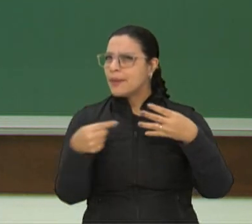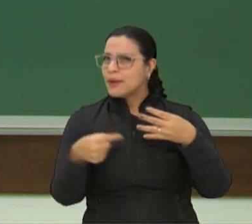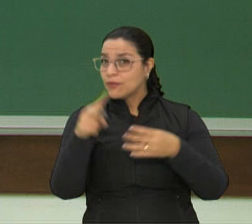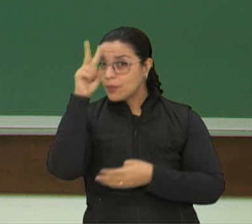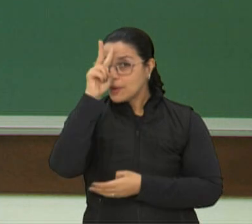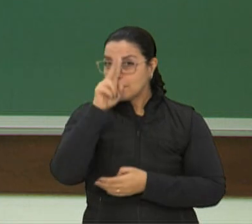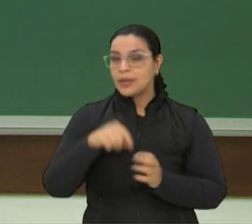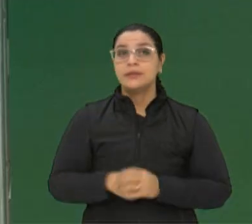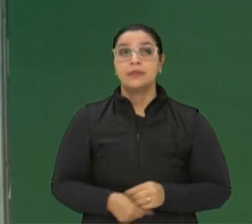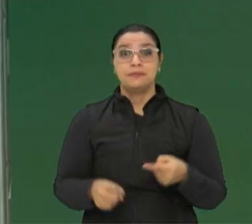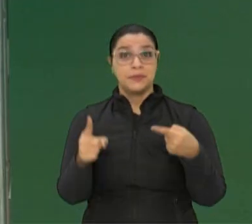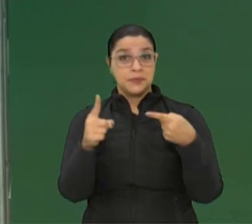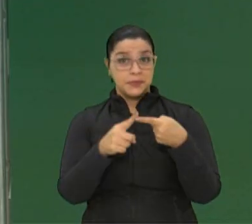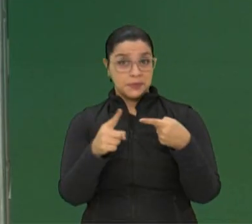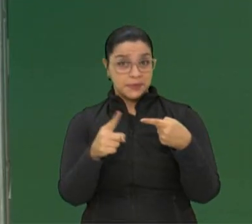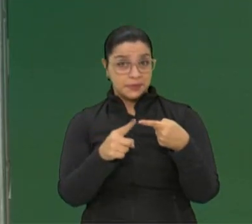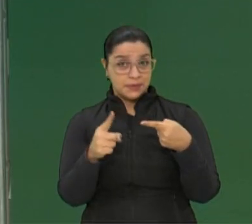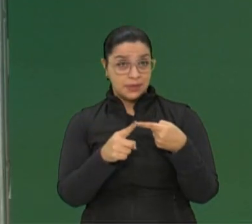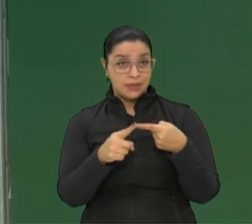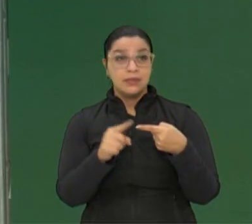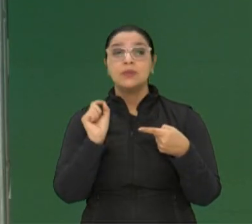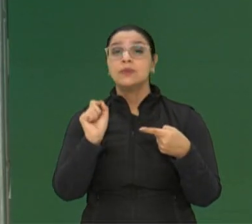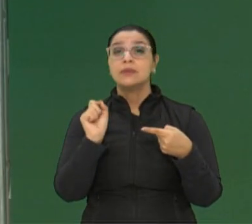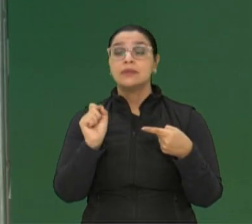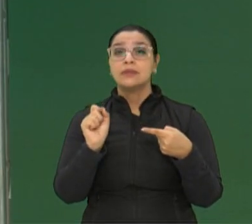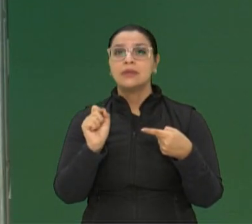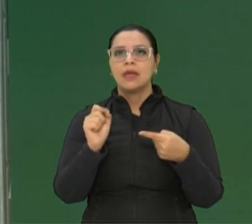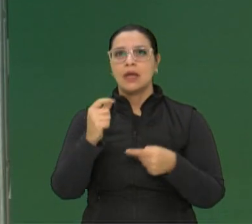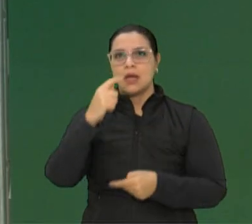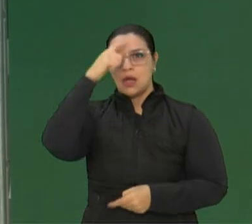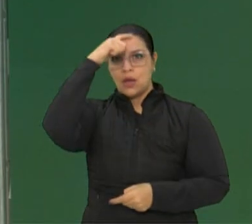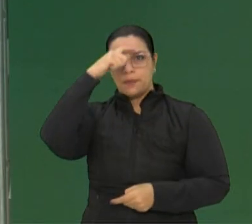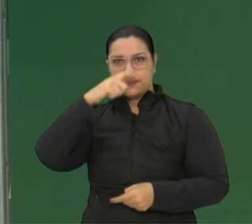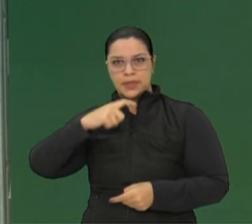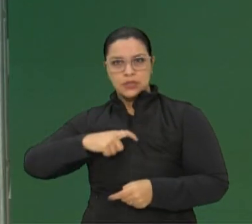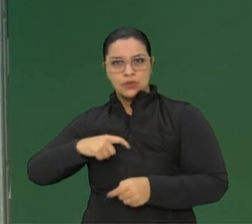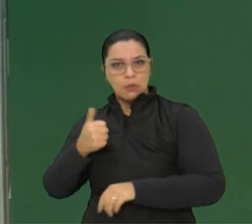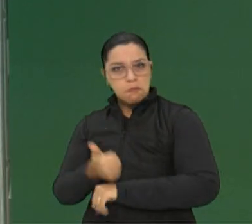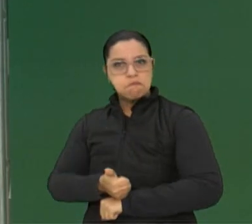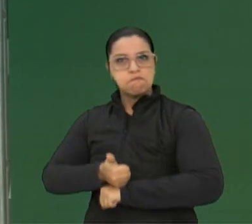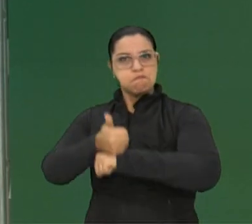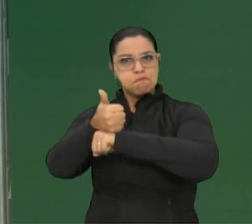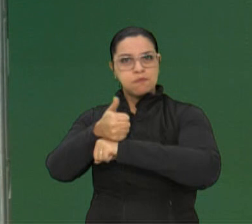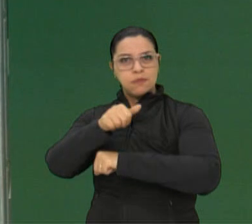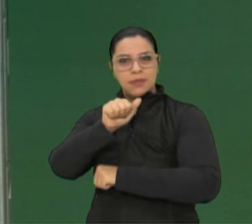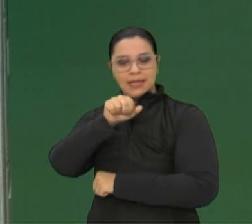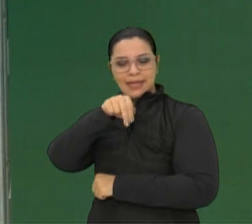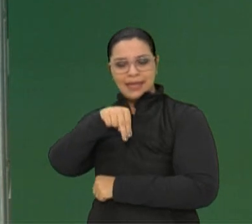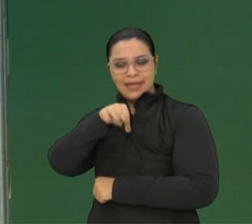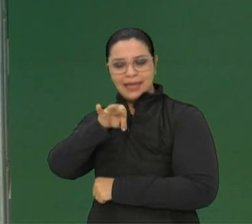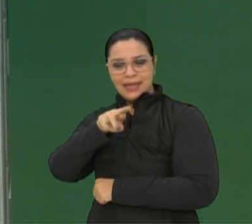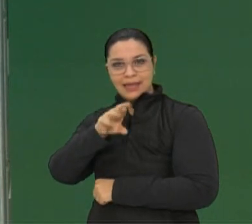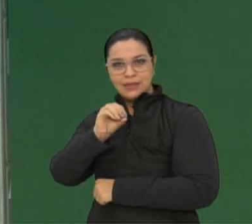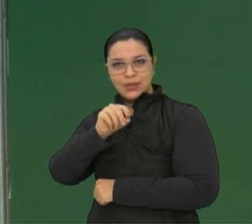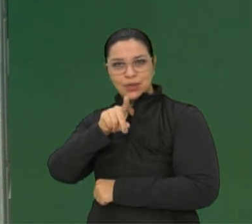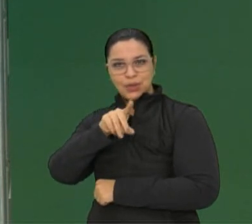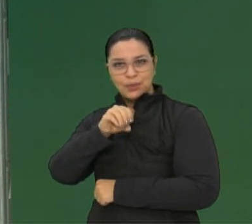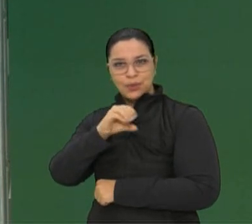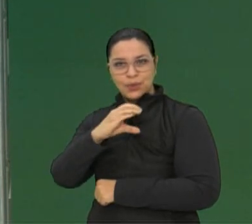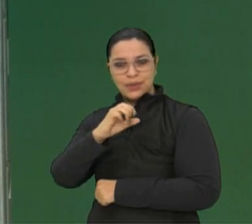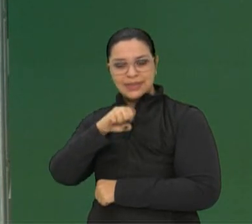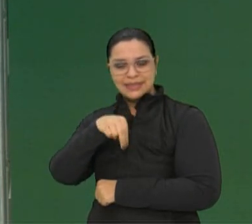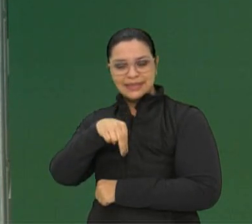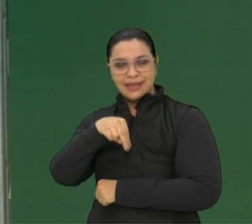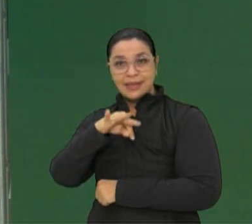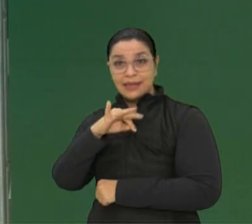aí. Primeira característica que a gente pode apontar é o antropocentrismo, palavrinha-chave da modernidade, né? O